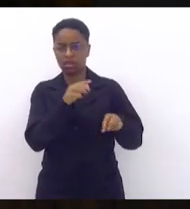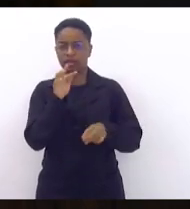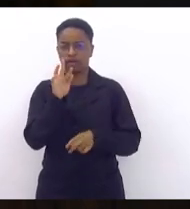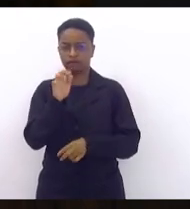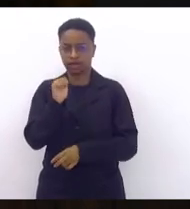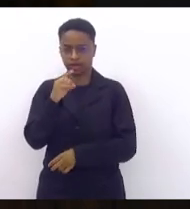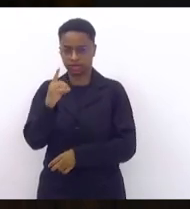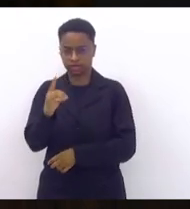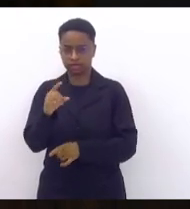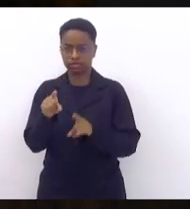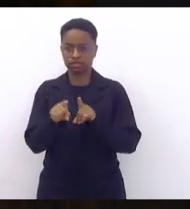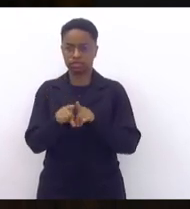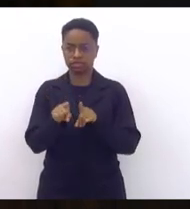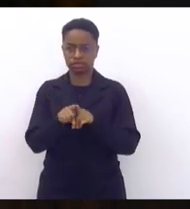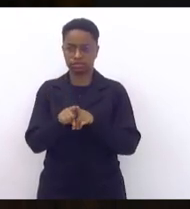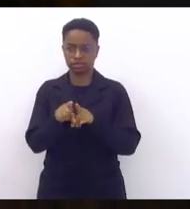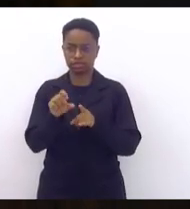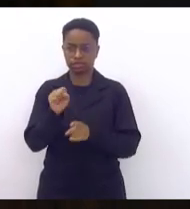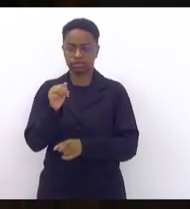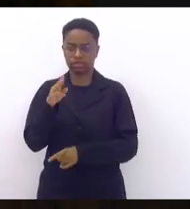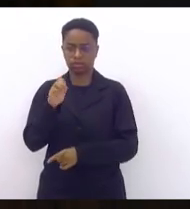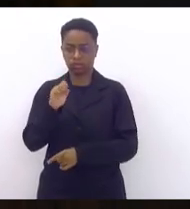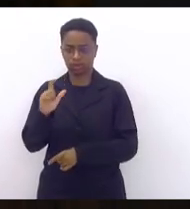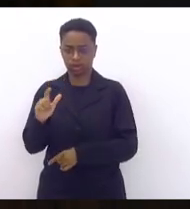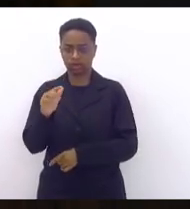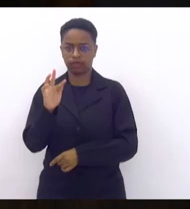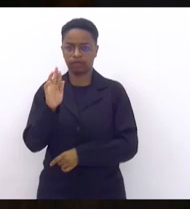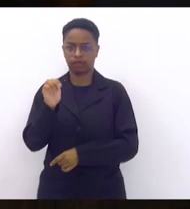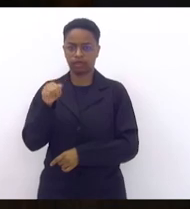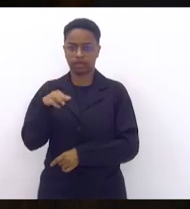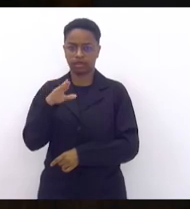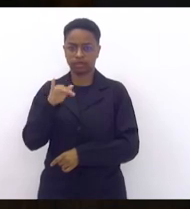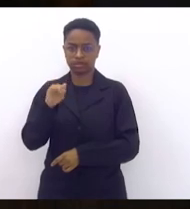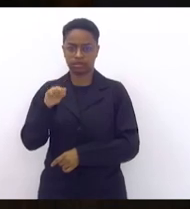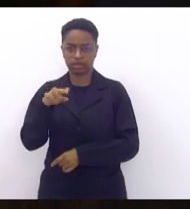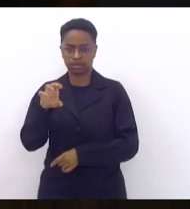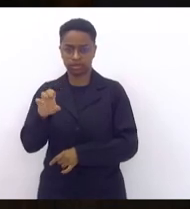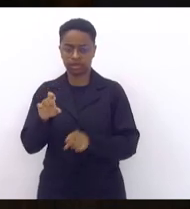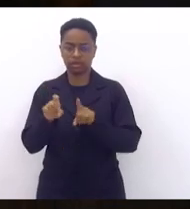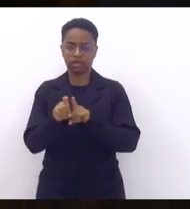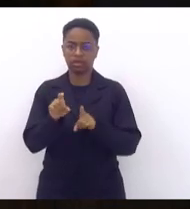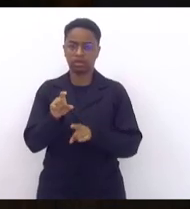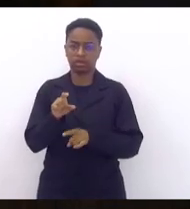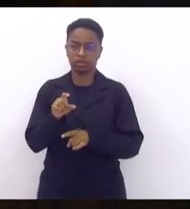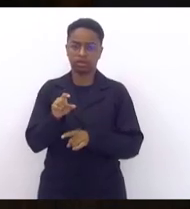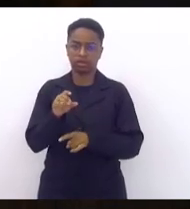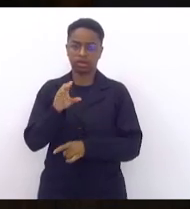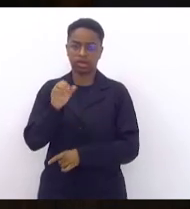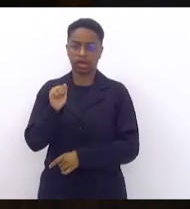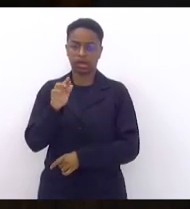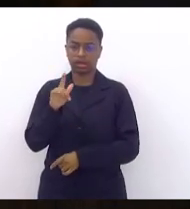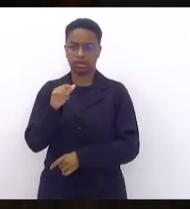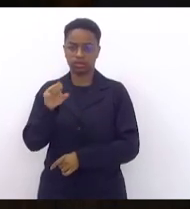Fred, deputado Samuel Malafaia, Franciane, deputado Rosenberg, deputado Carlinhos Mediacá, Célia